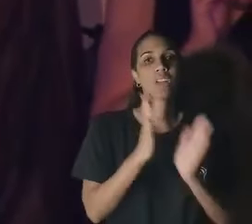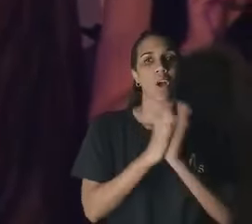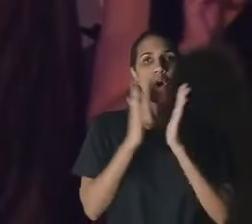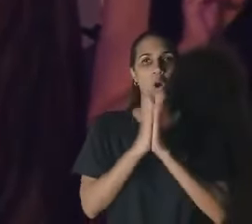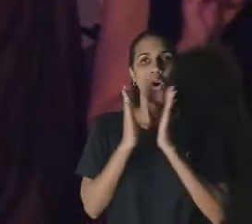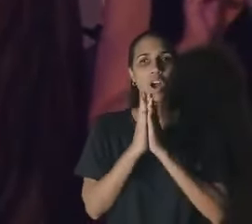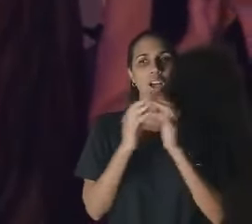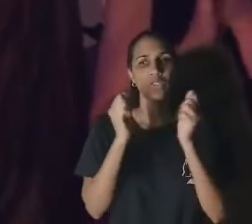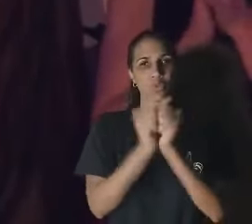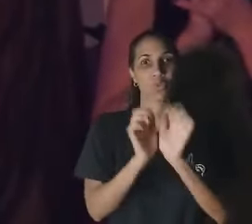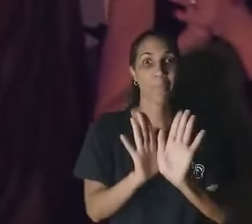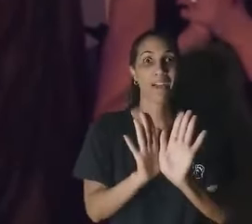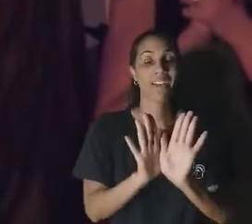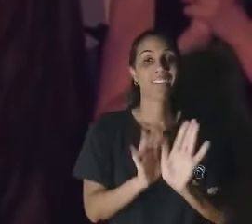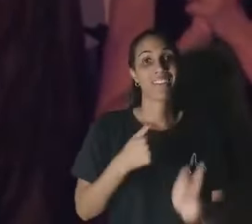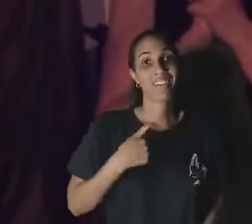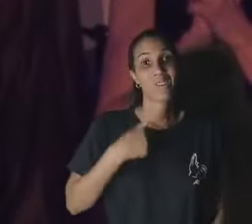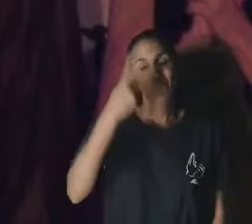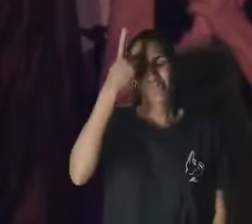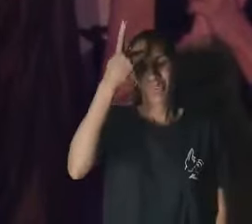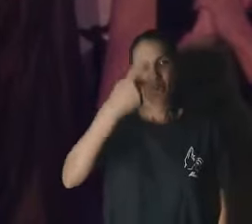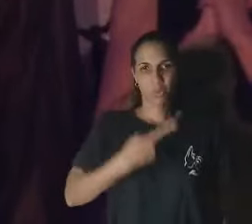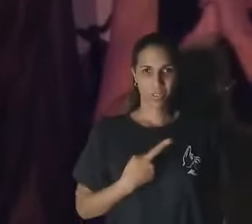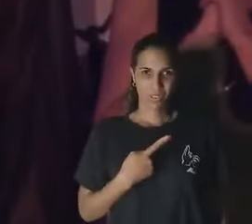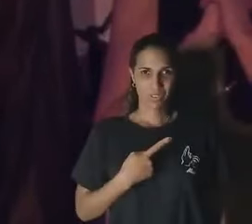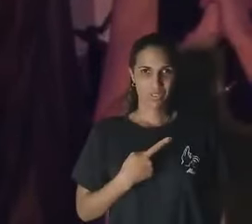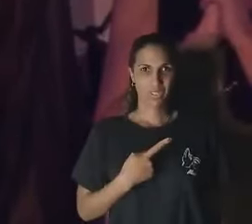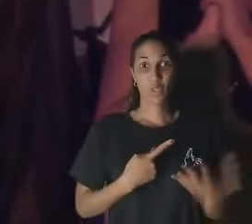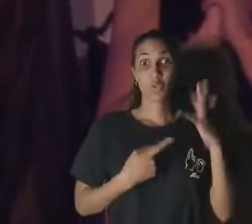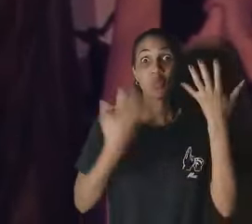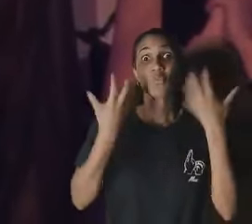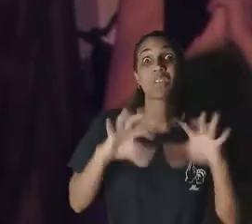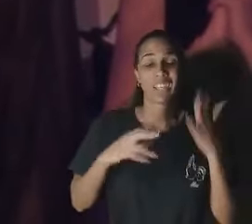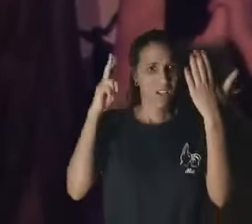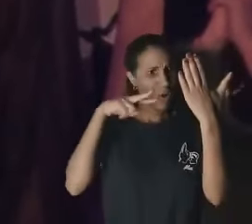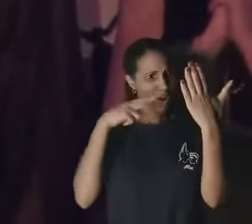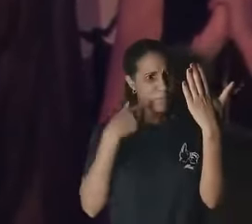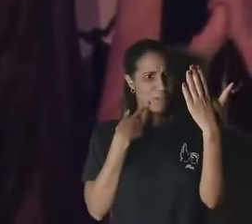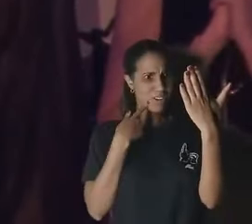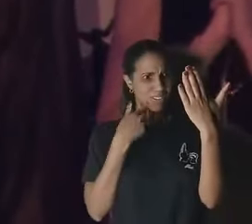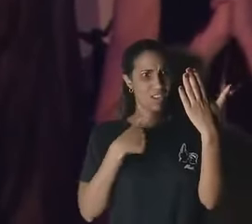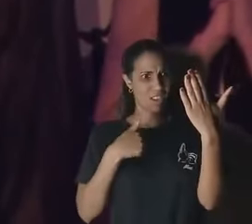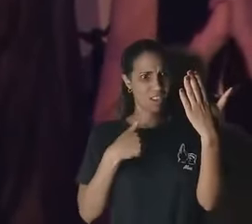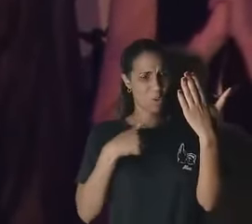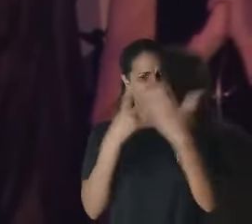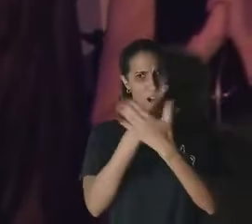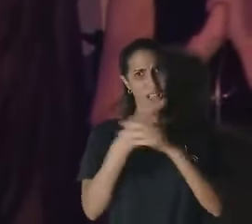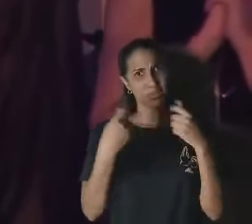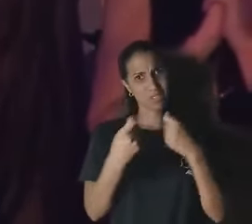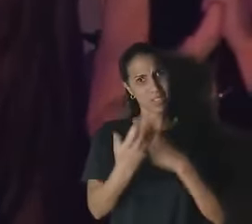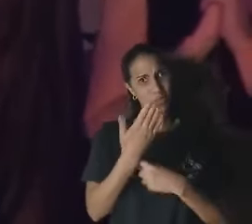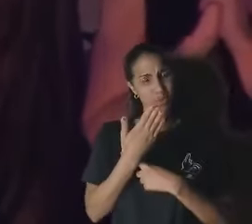Mas o meu egoísmo, a minha não aceitação, não me permitiram isso.